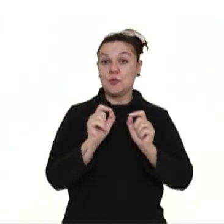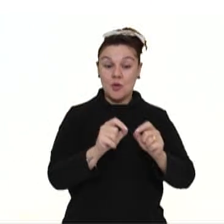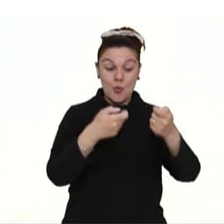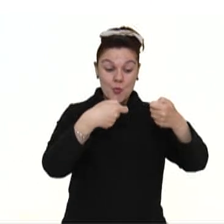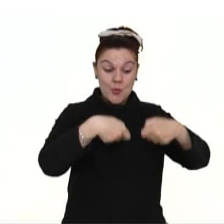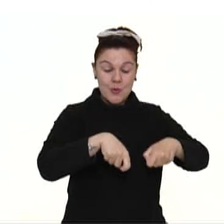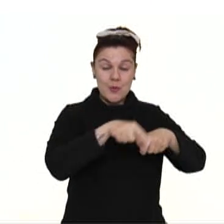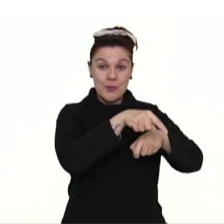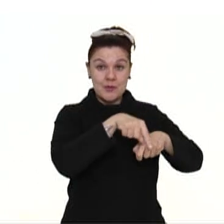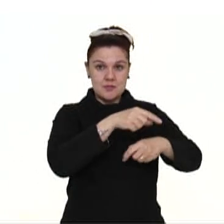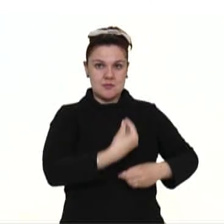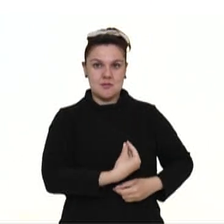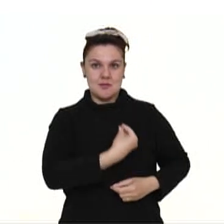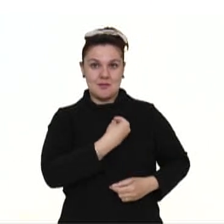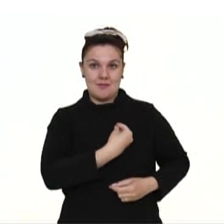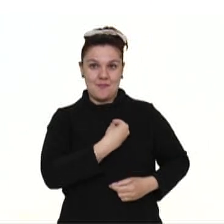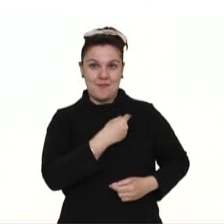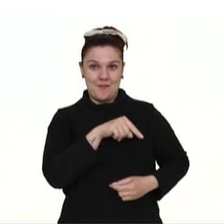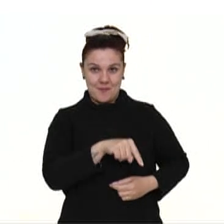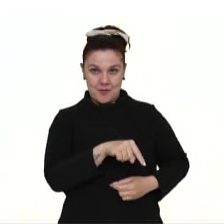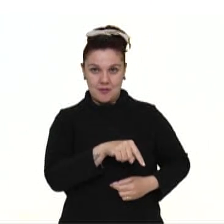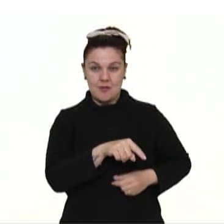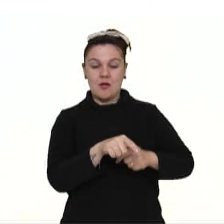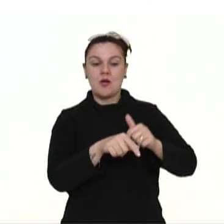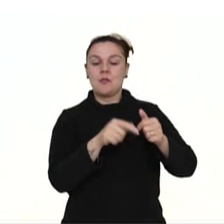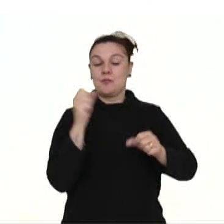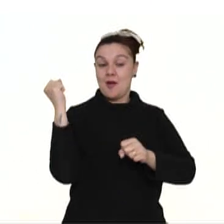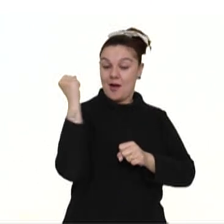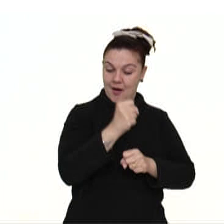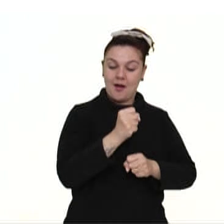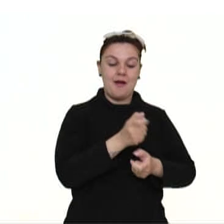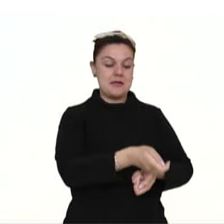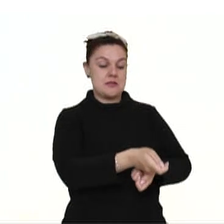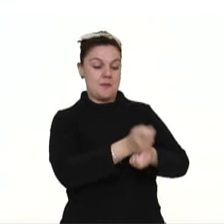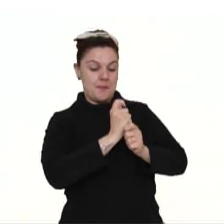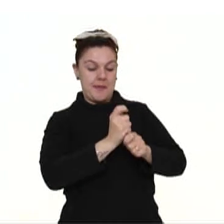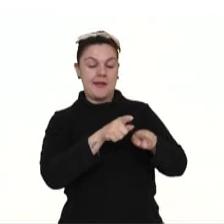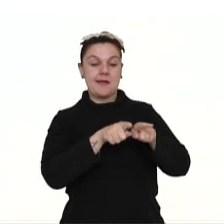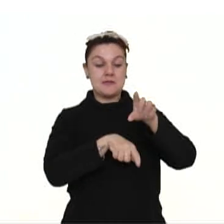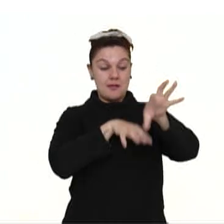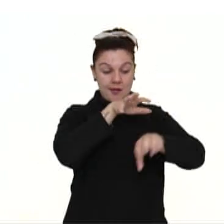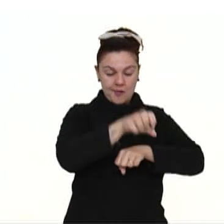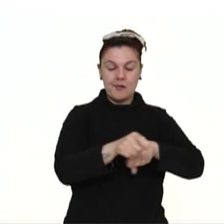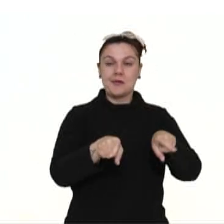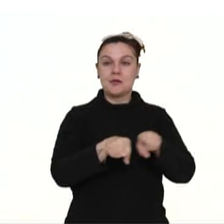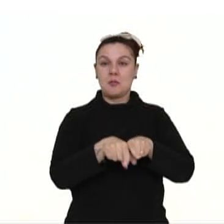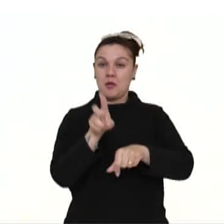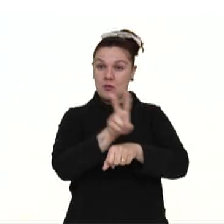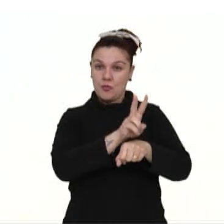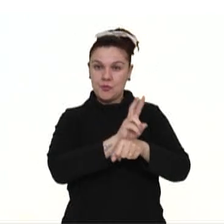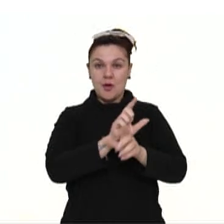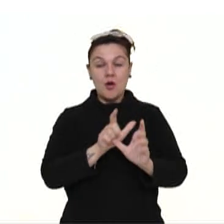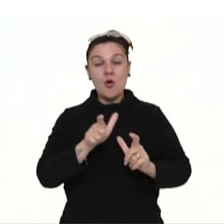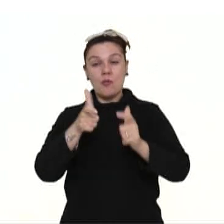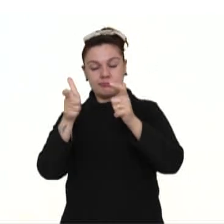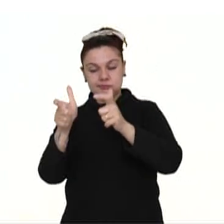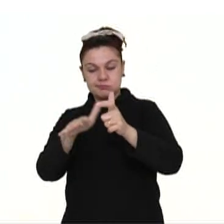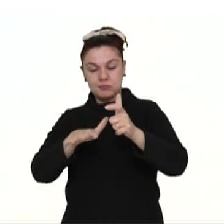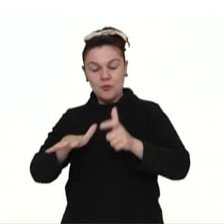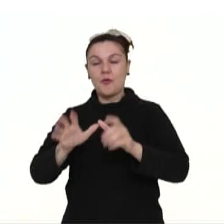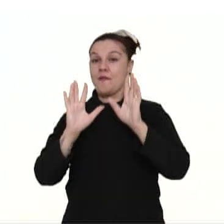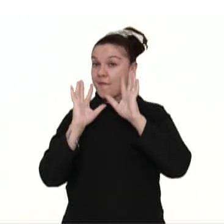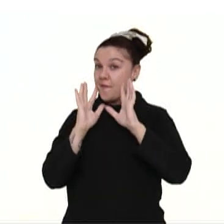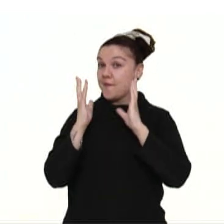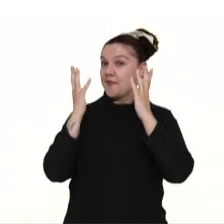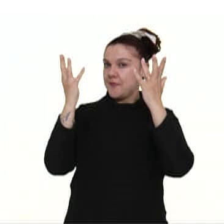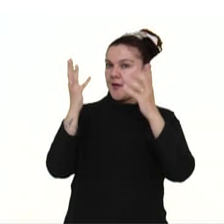que é necessário para a sobrevivência, por meio da caça, da pesca, coleta, criação e outras esferas da vida social, como as